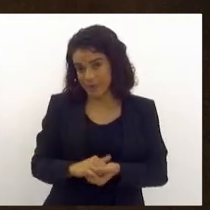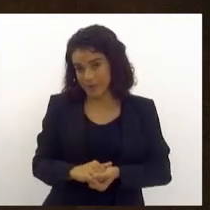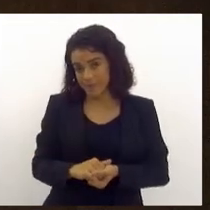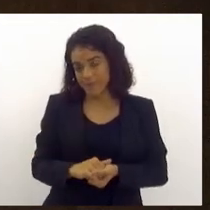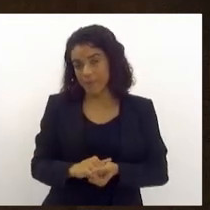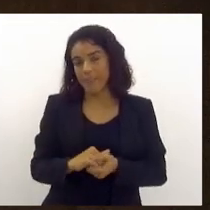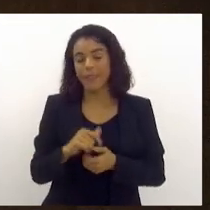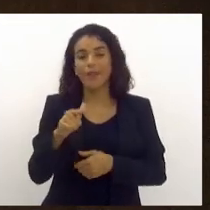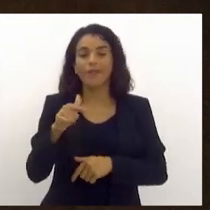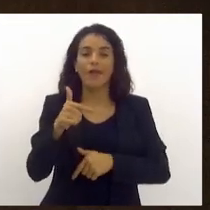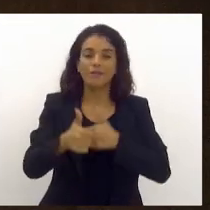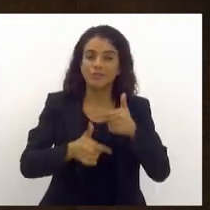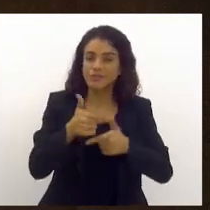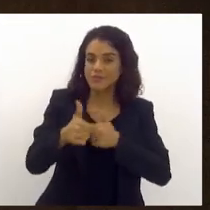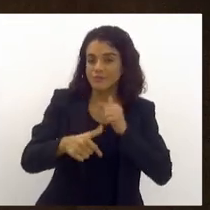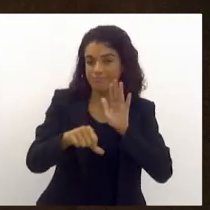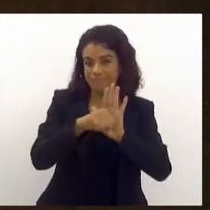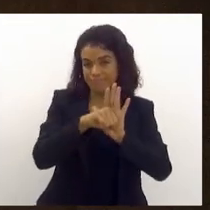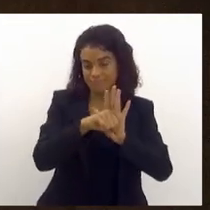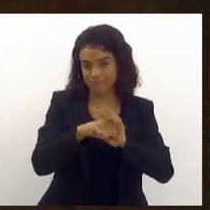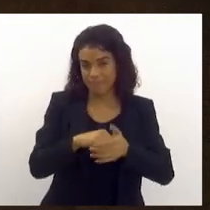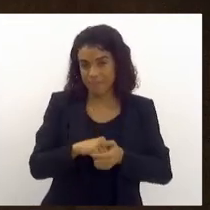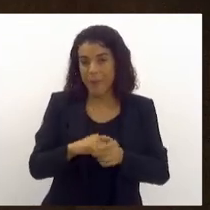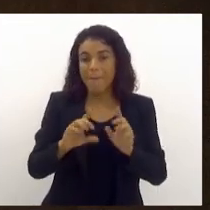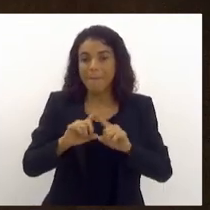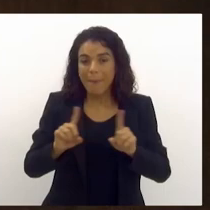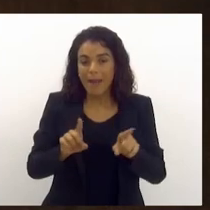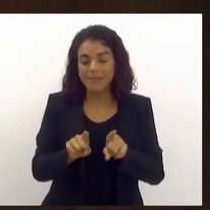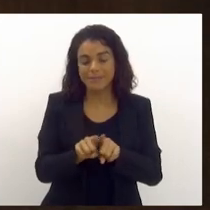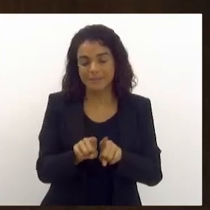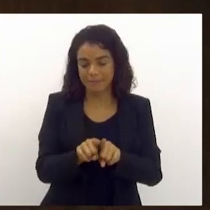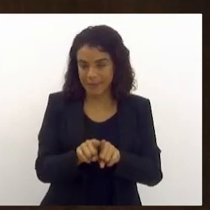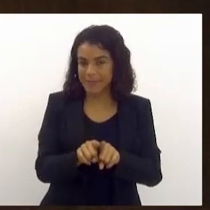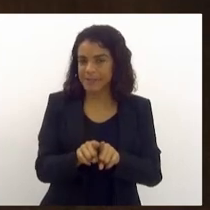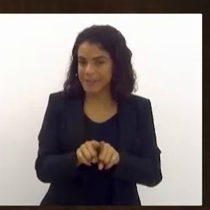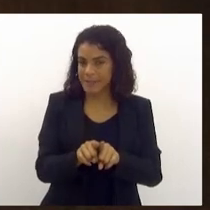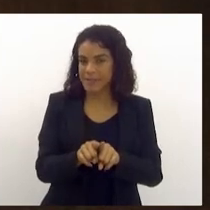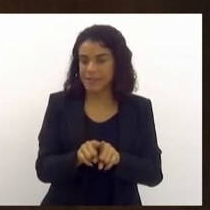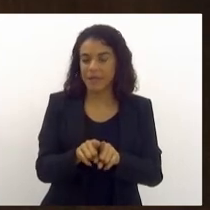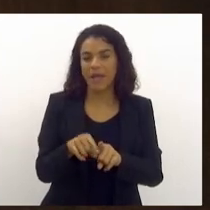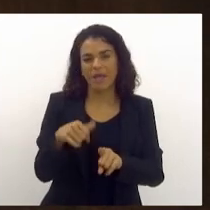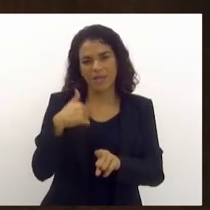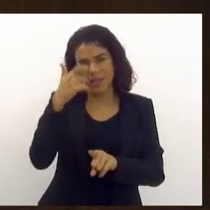na sua atividade criminosa. Mais do que isso, e aí digo aqui com